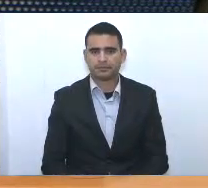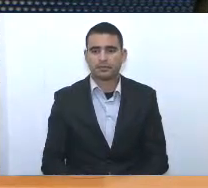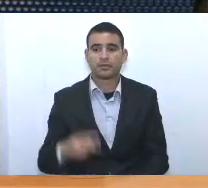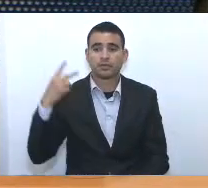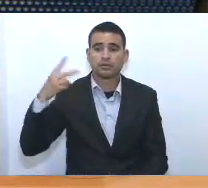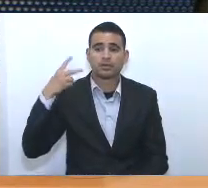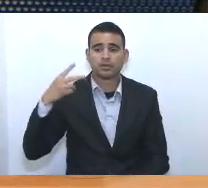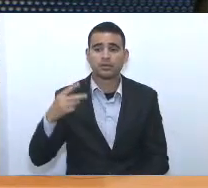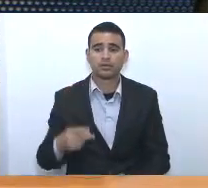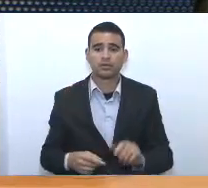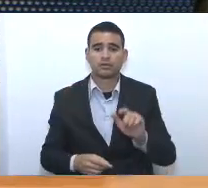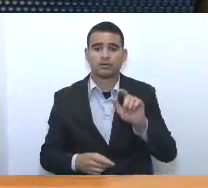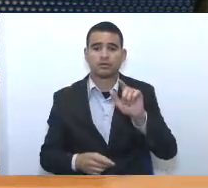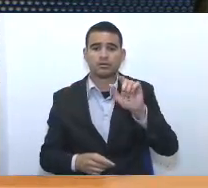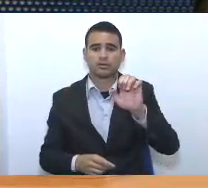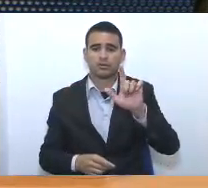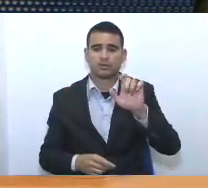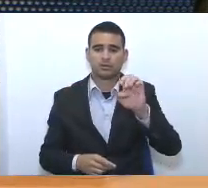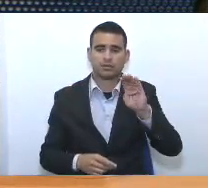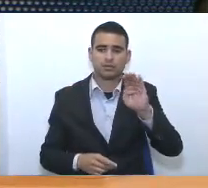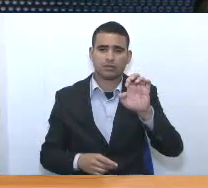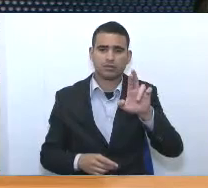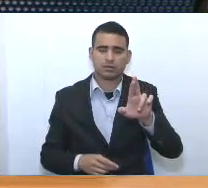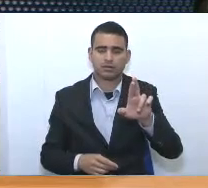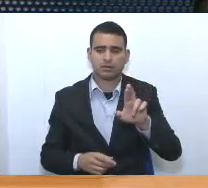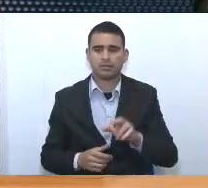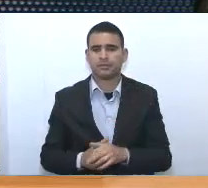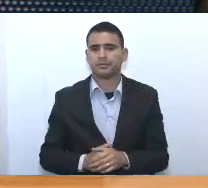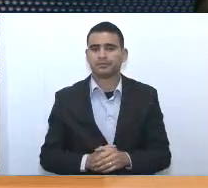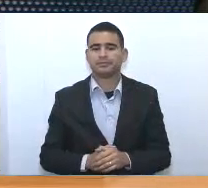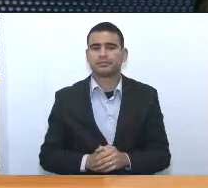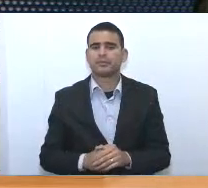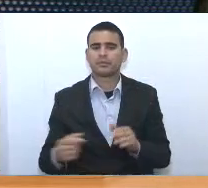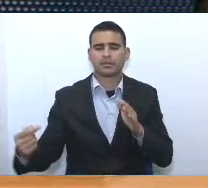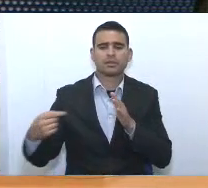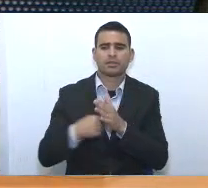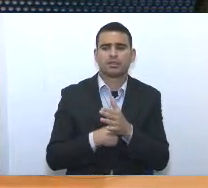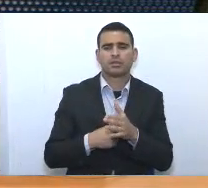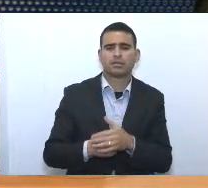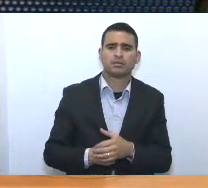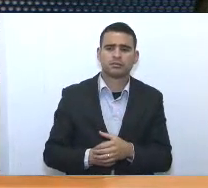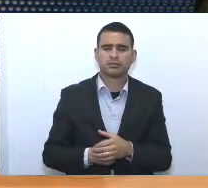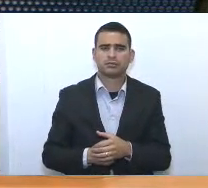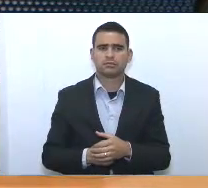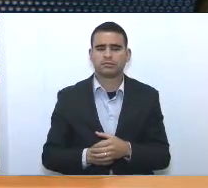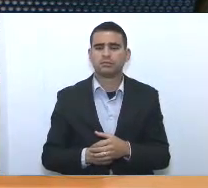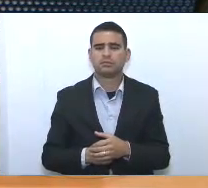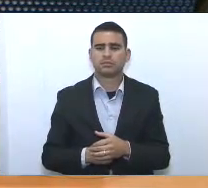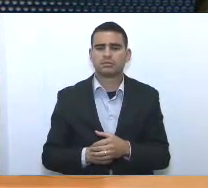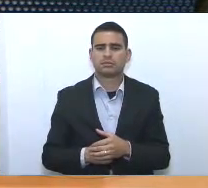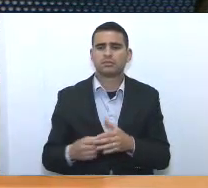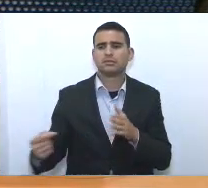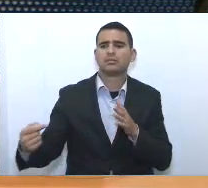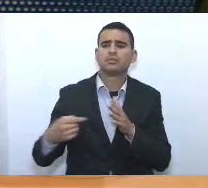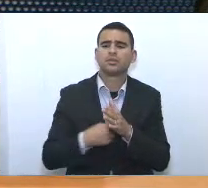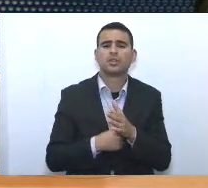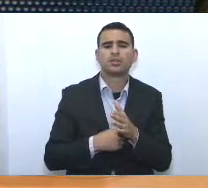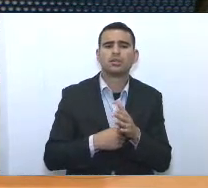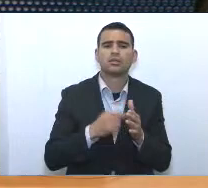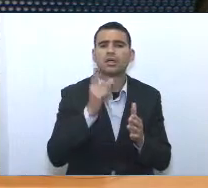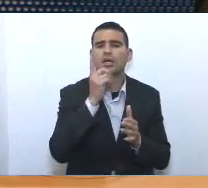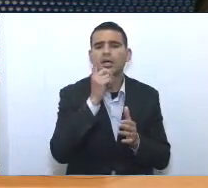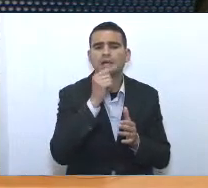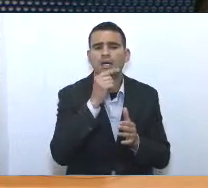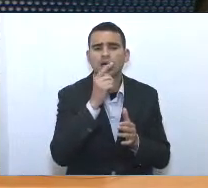Vereador Elmer, ele me fez a pergunta com relação à água, à liberação de água ali